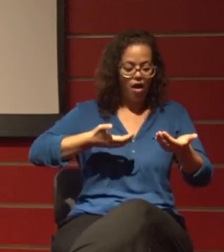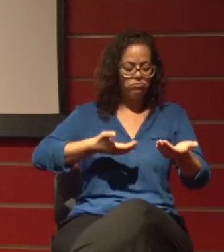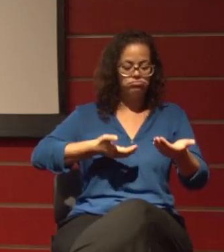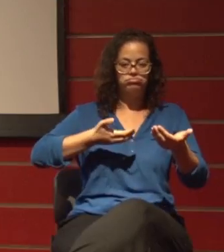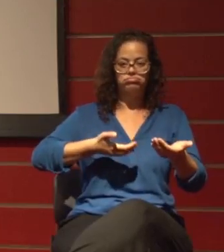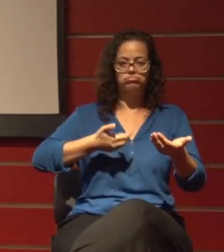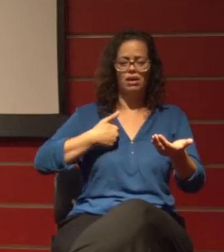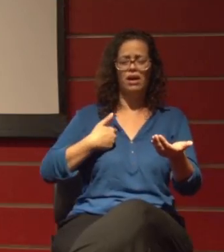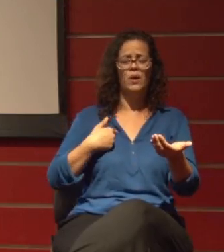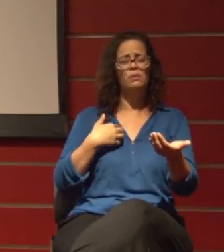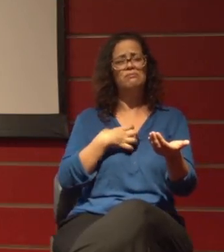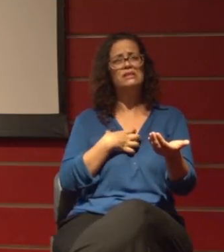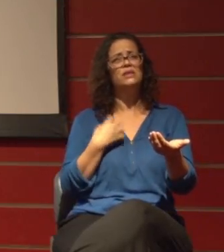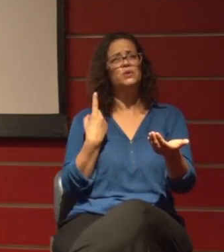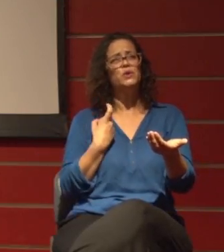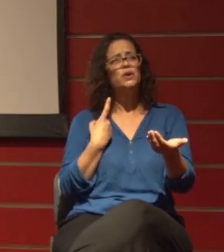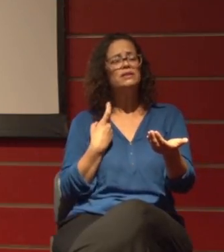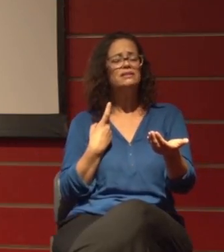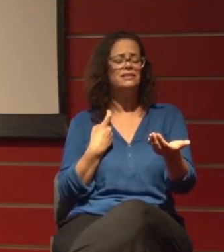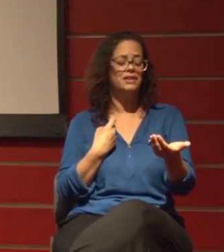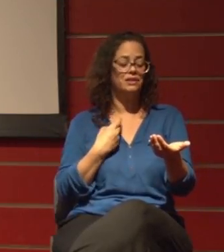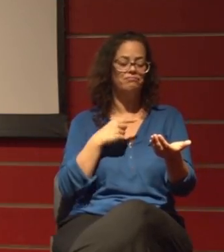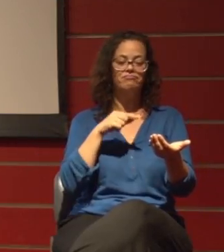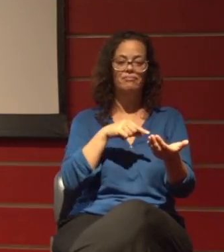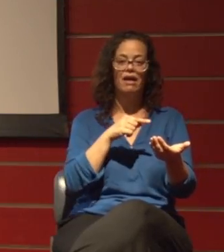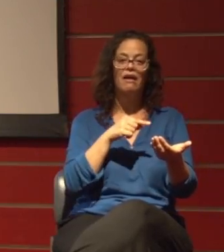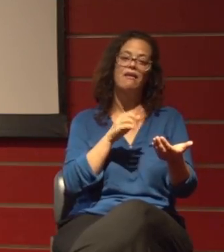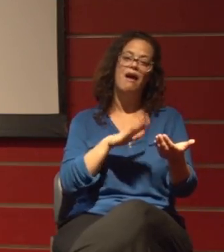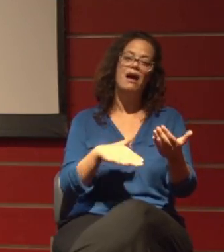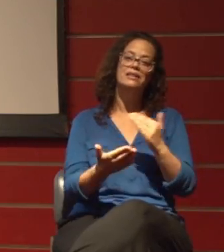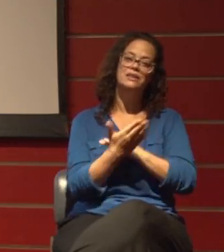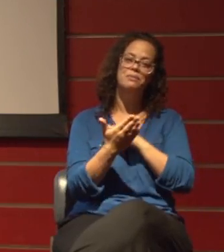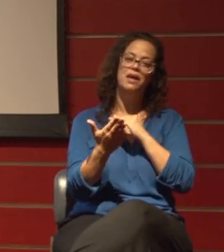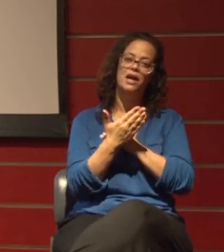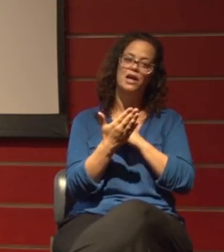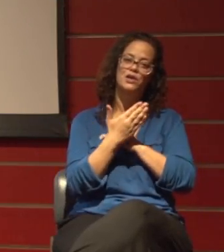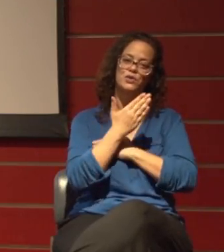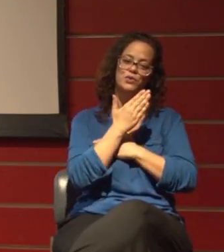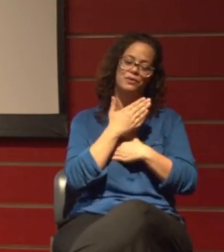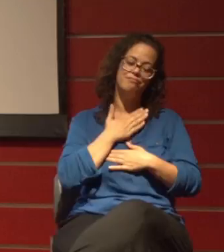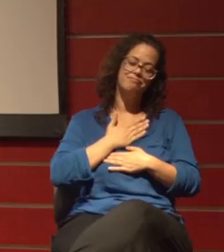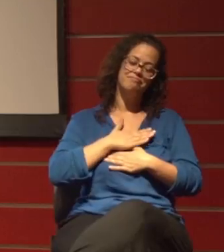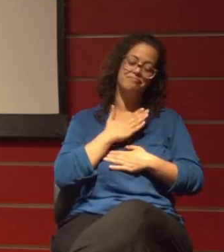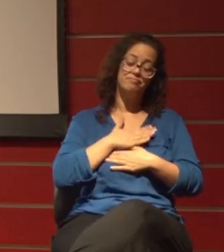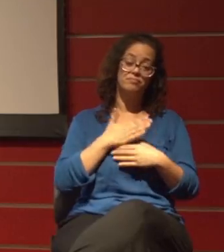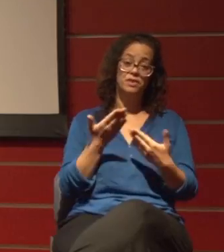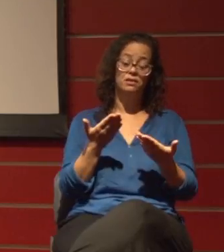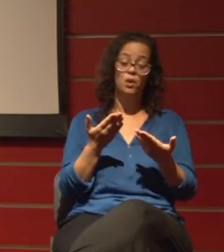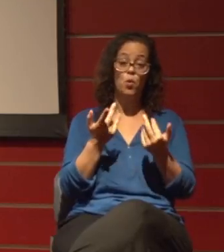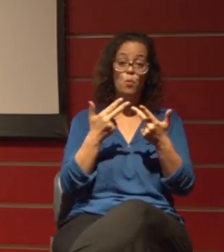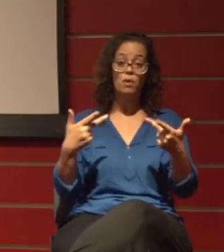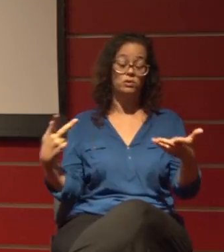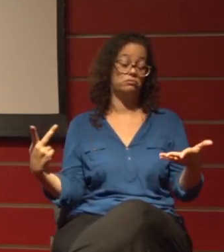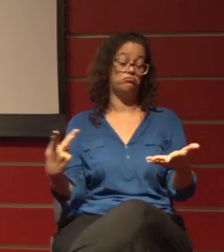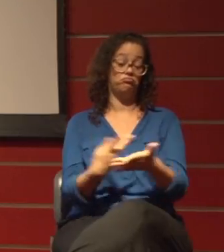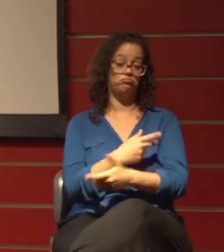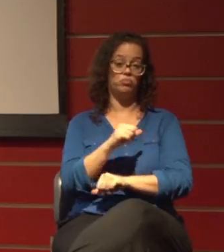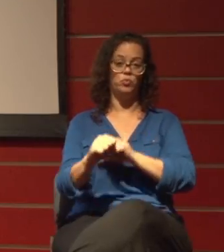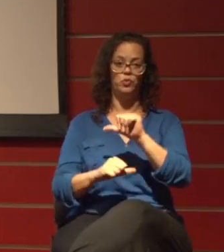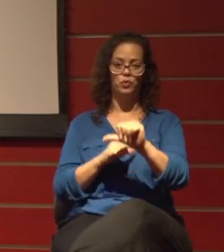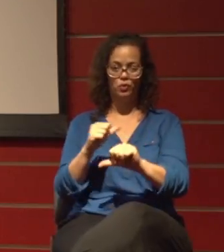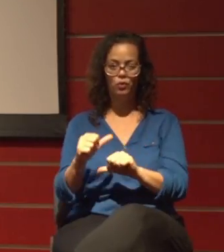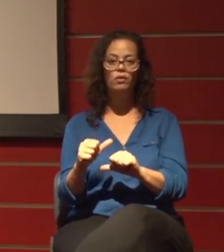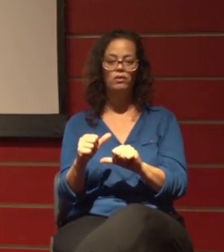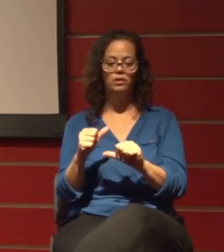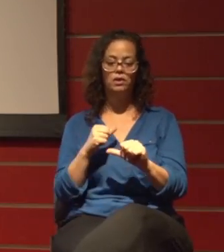alento pra vida dela né ou seja mudou né algo mudou e e o conflito o conflito externo fez com